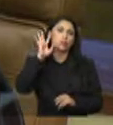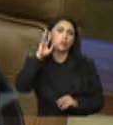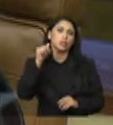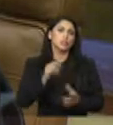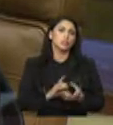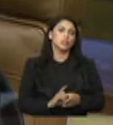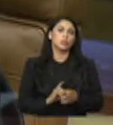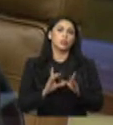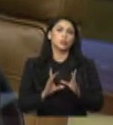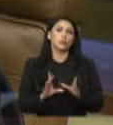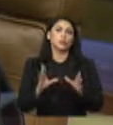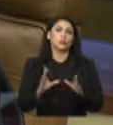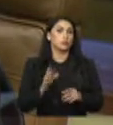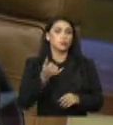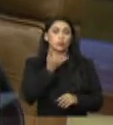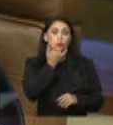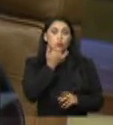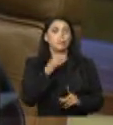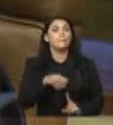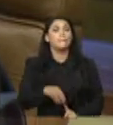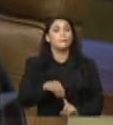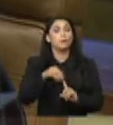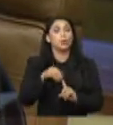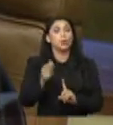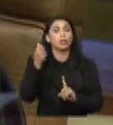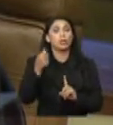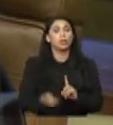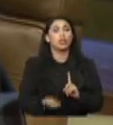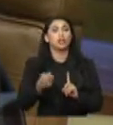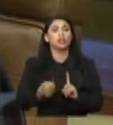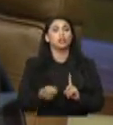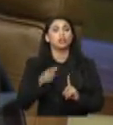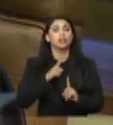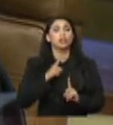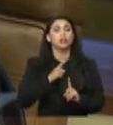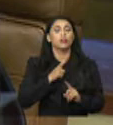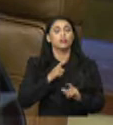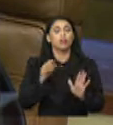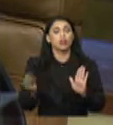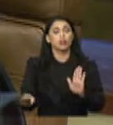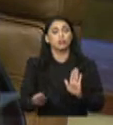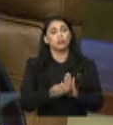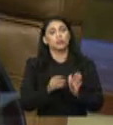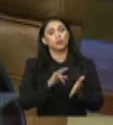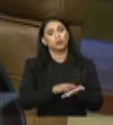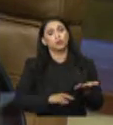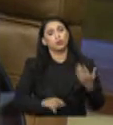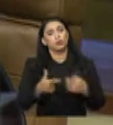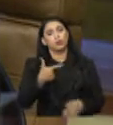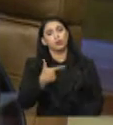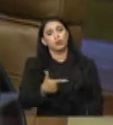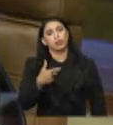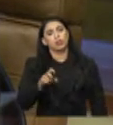decisão democrática monocrática que foi lançada no agravo de instrumento